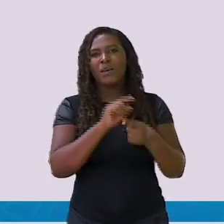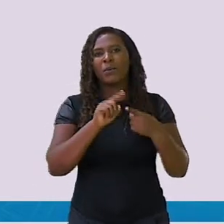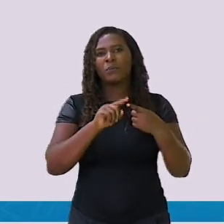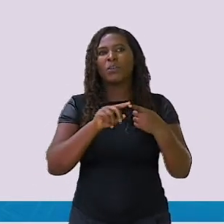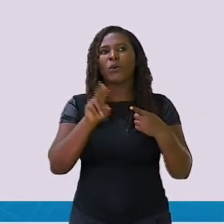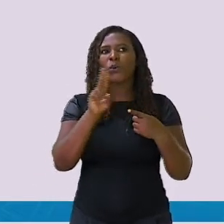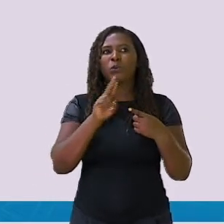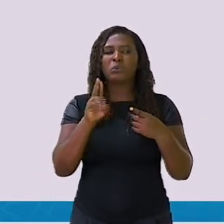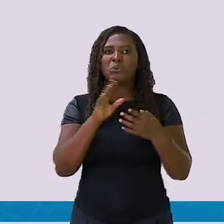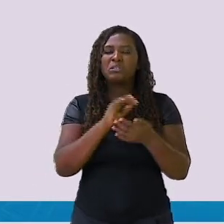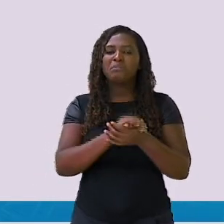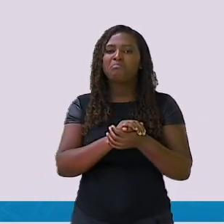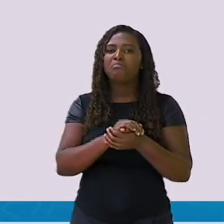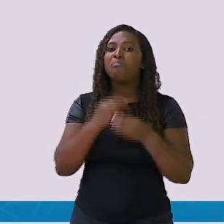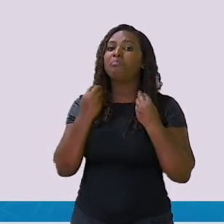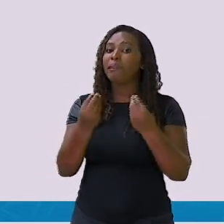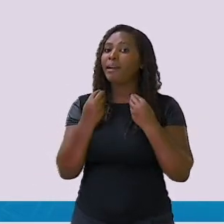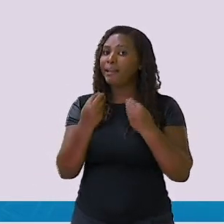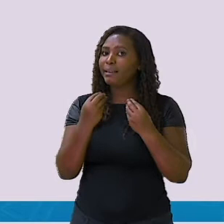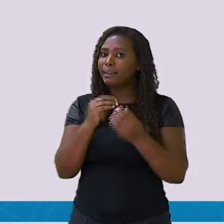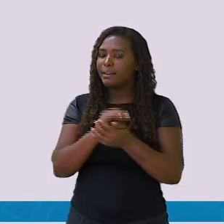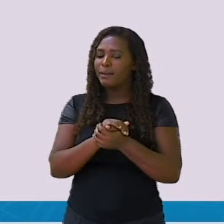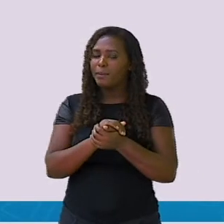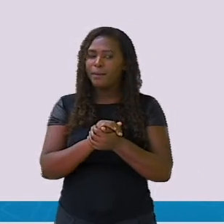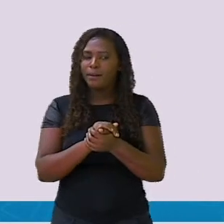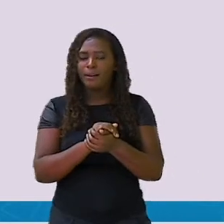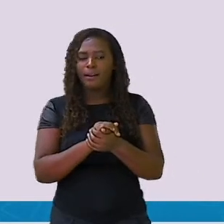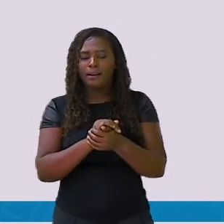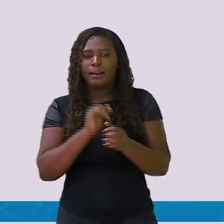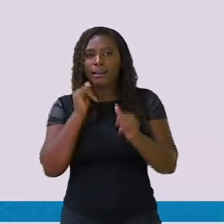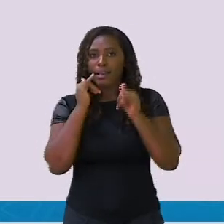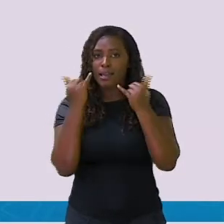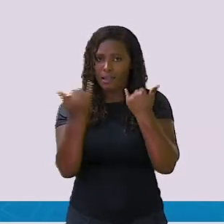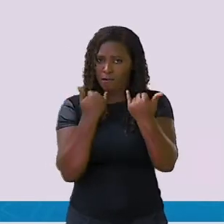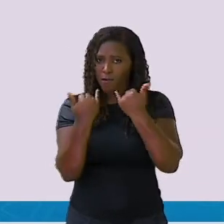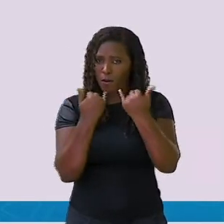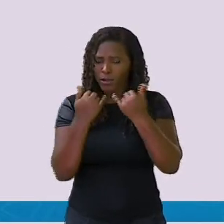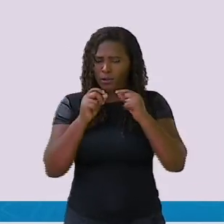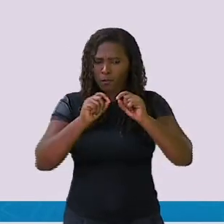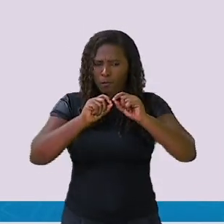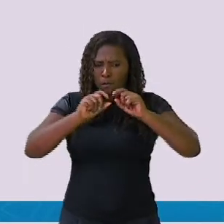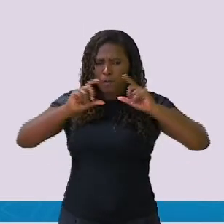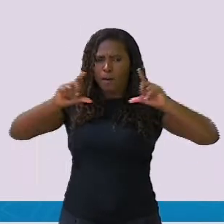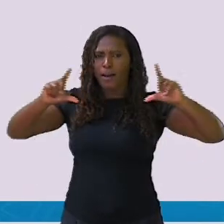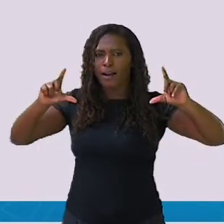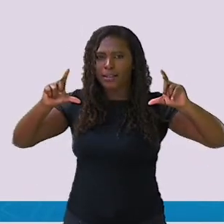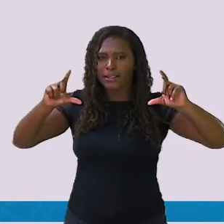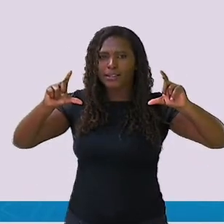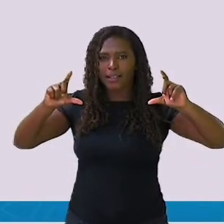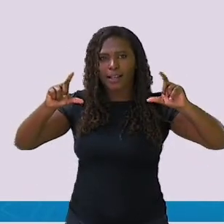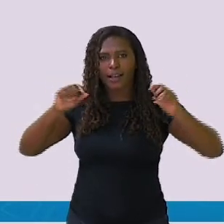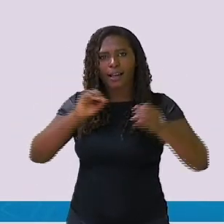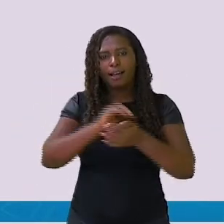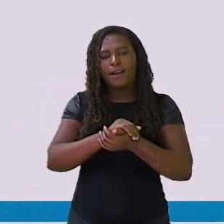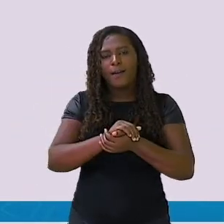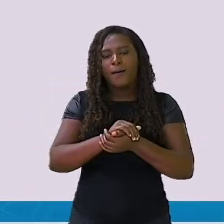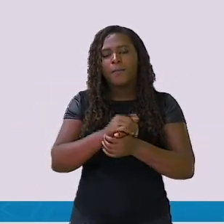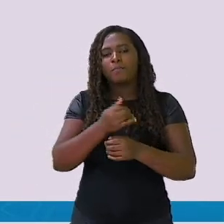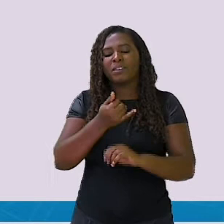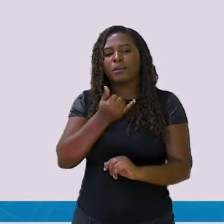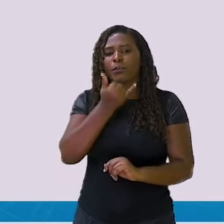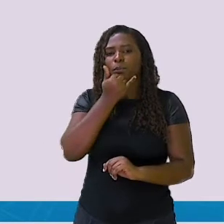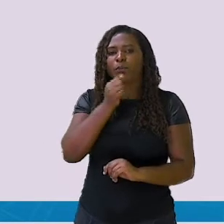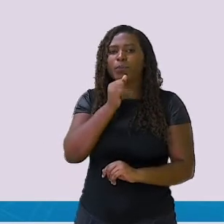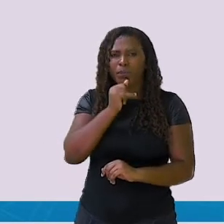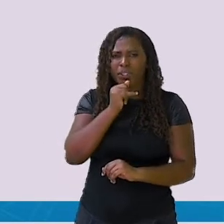destacar algumas informações. Então, você fez ali o mapa mental e você quer destacar é a parte central, depois os subtemas, né,